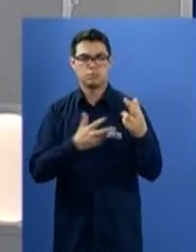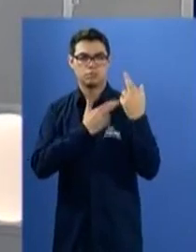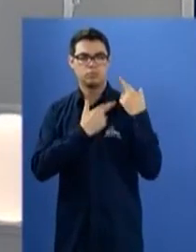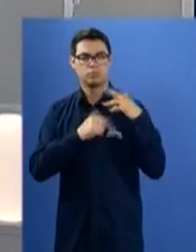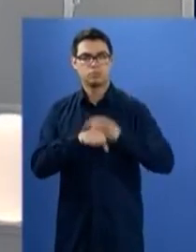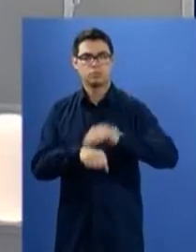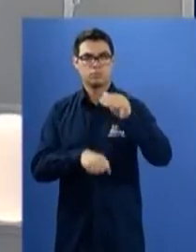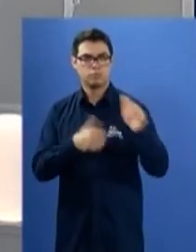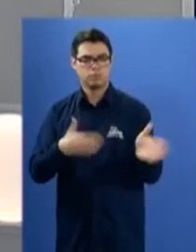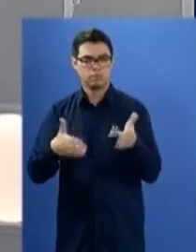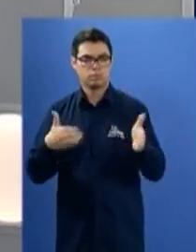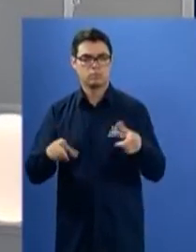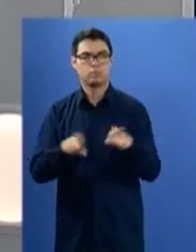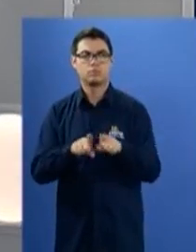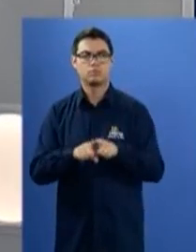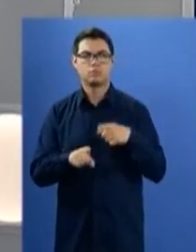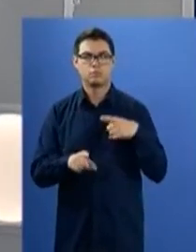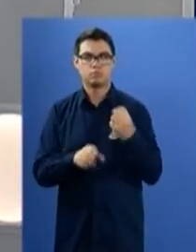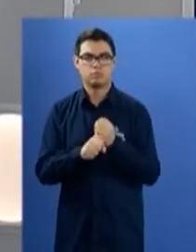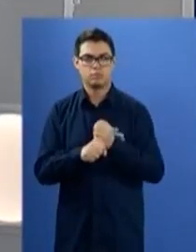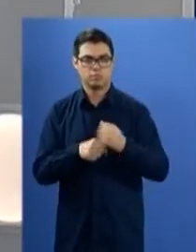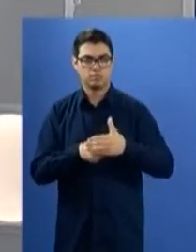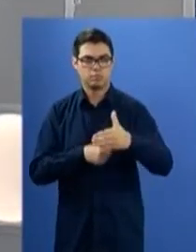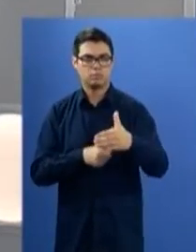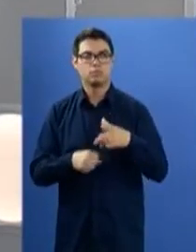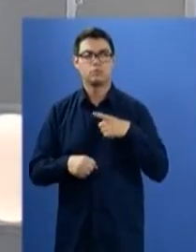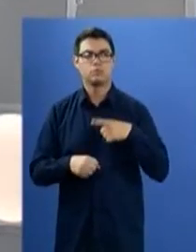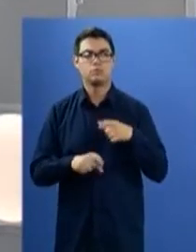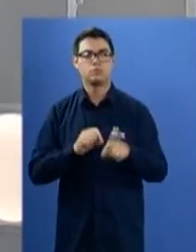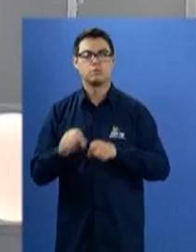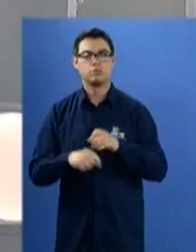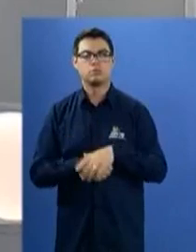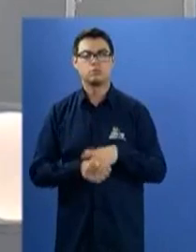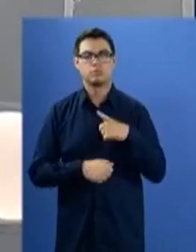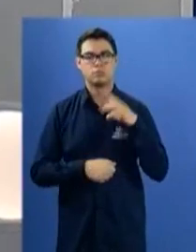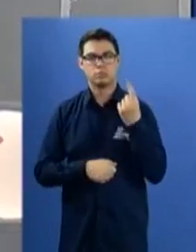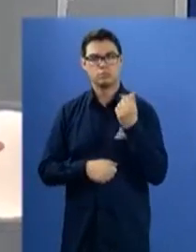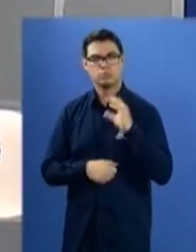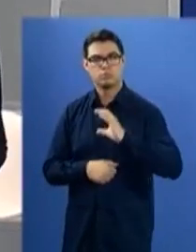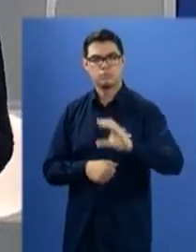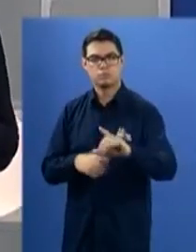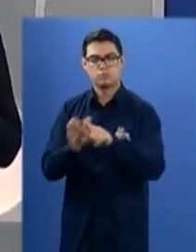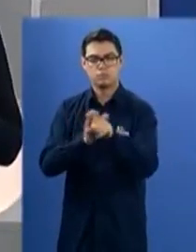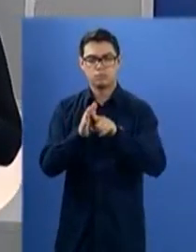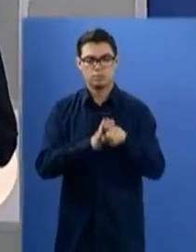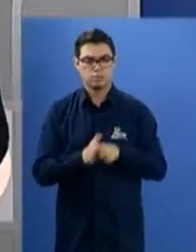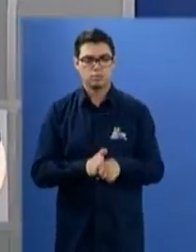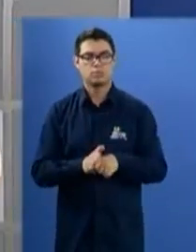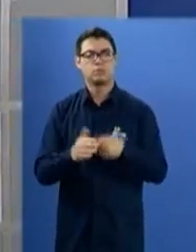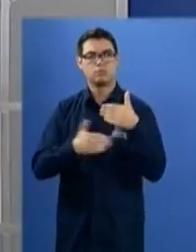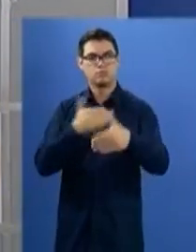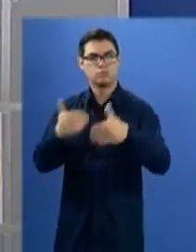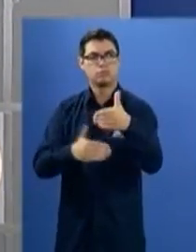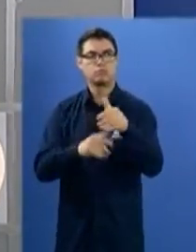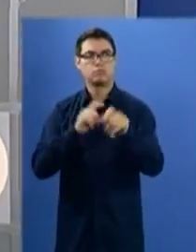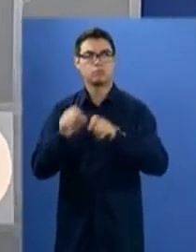pelo aumento de produtividade nos últimos anos. Também temos investimentos em pesquisa, desenvolvimento,